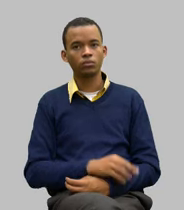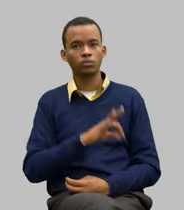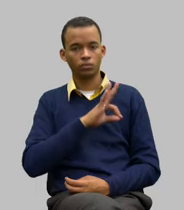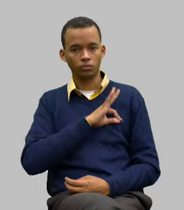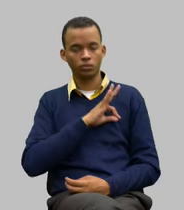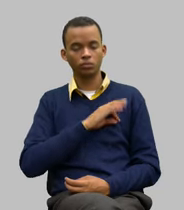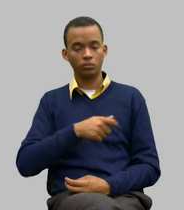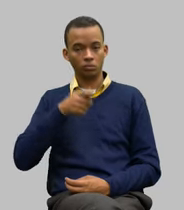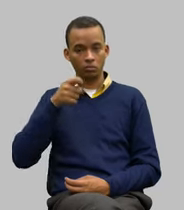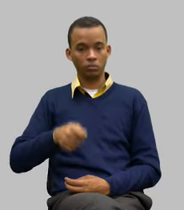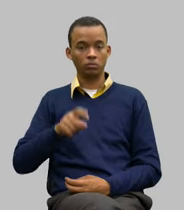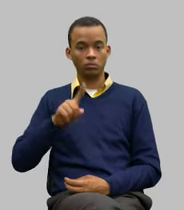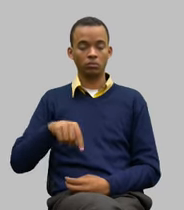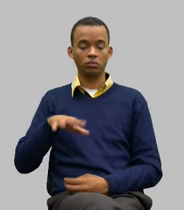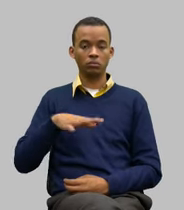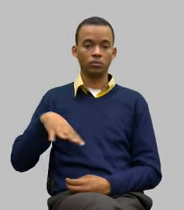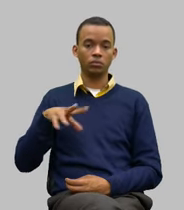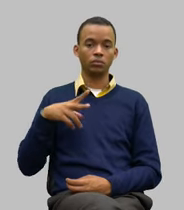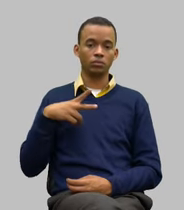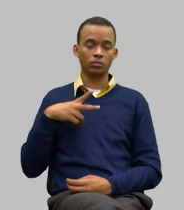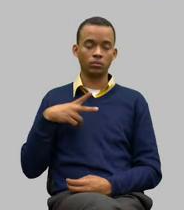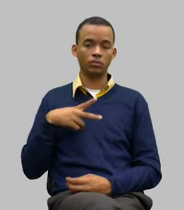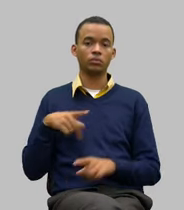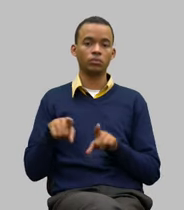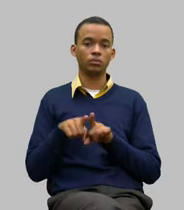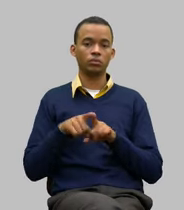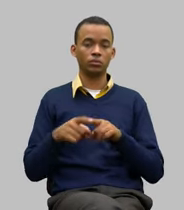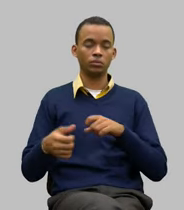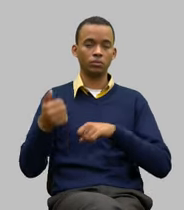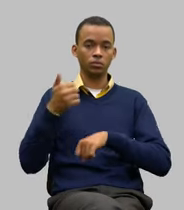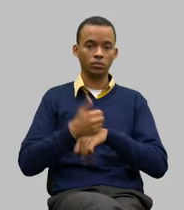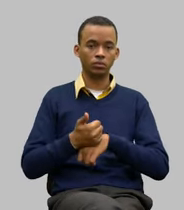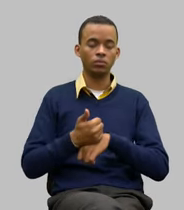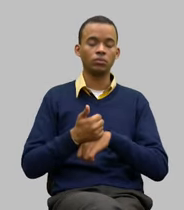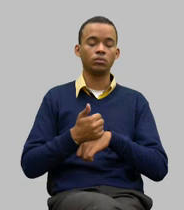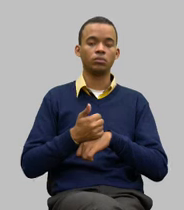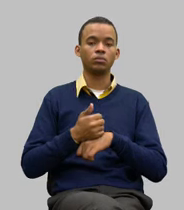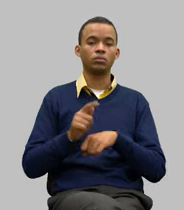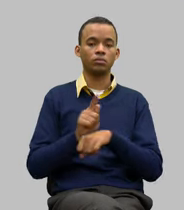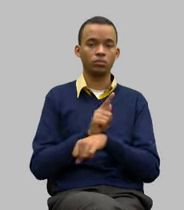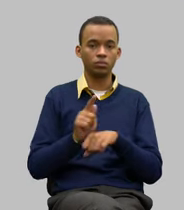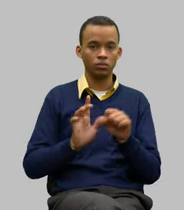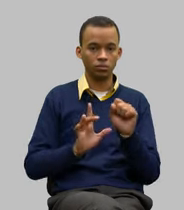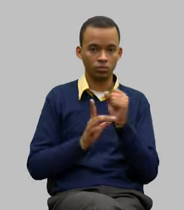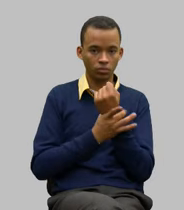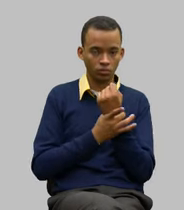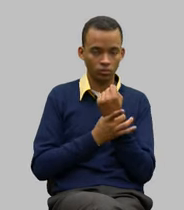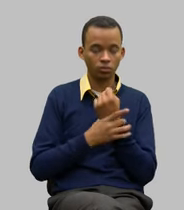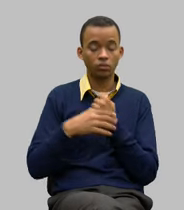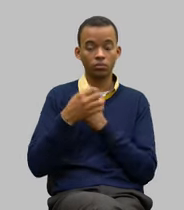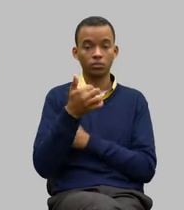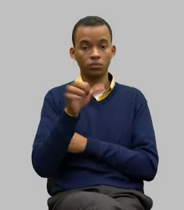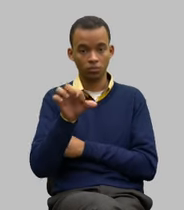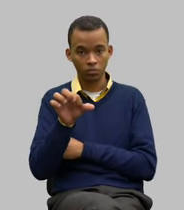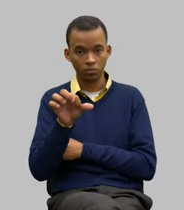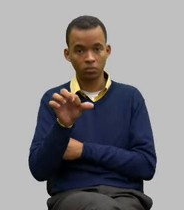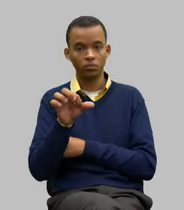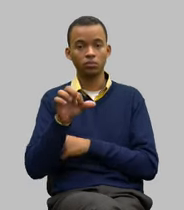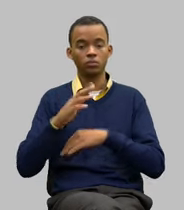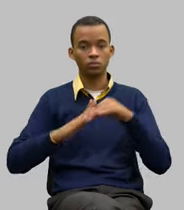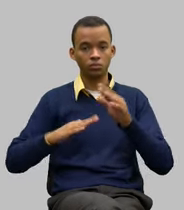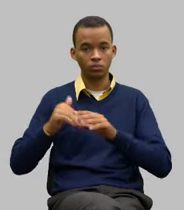setor privado cargos diretores de segurança os 19 agentes de segurança sócio educativo que estão no